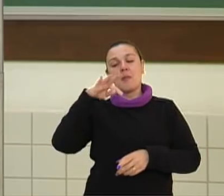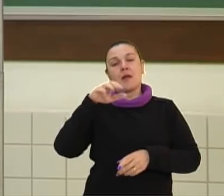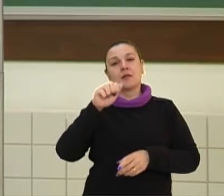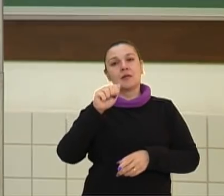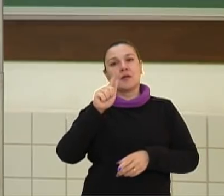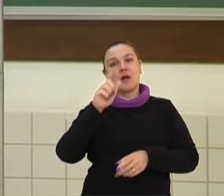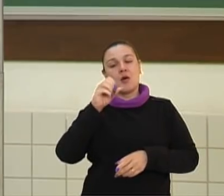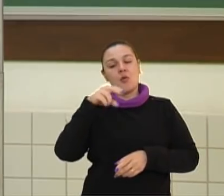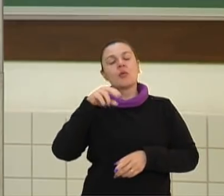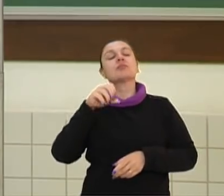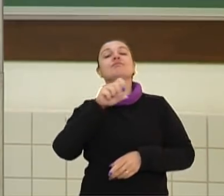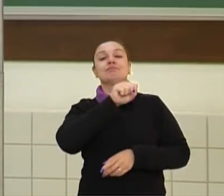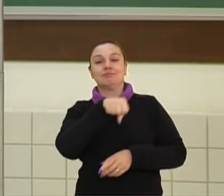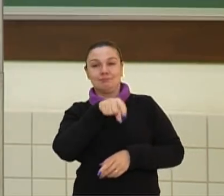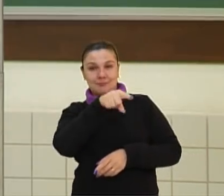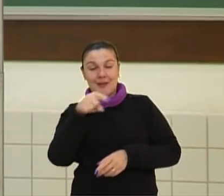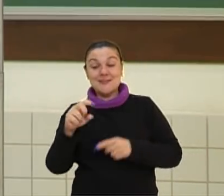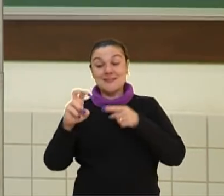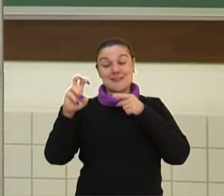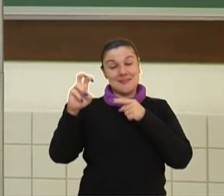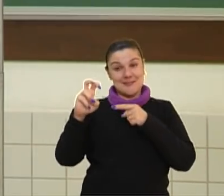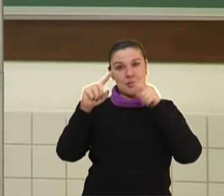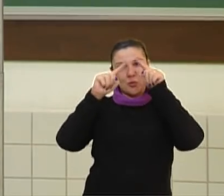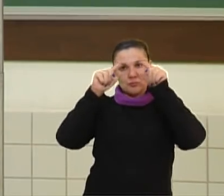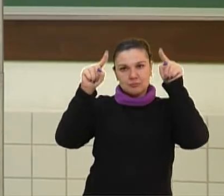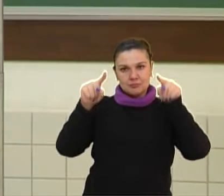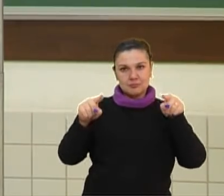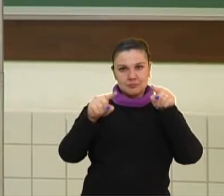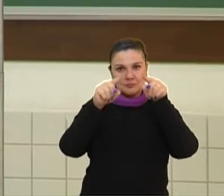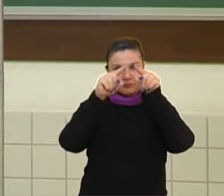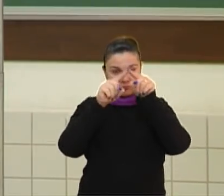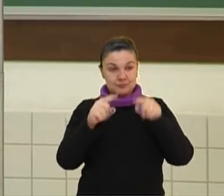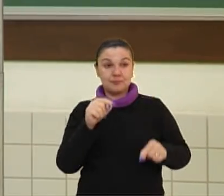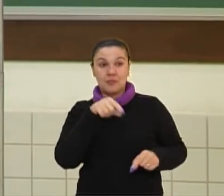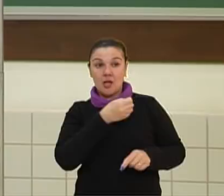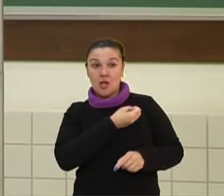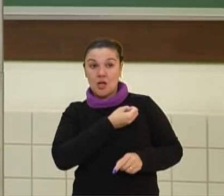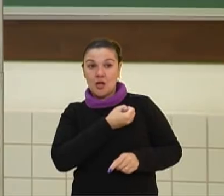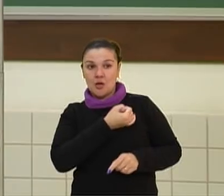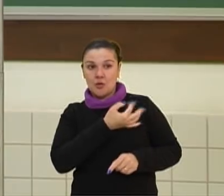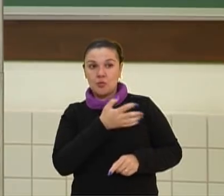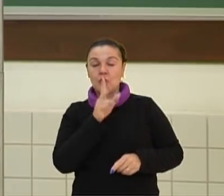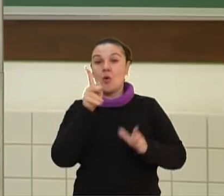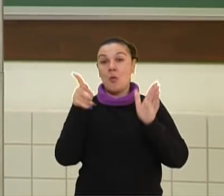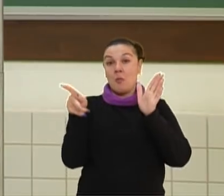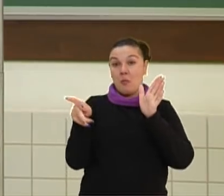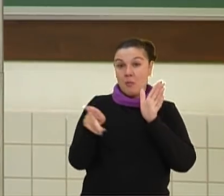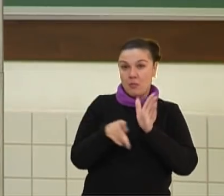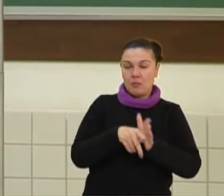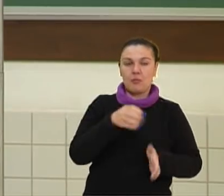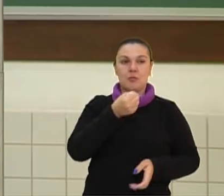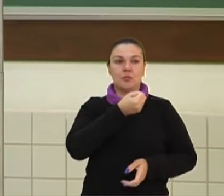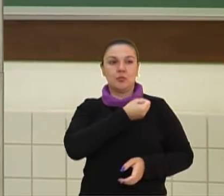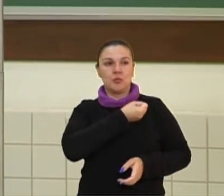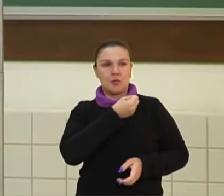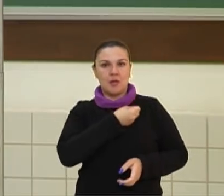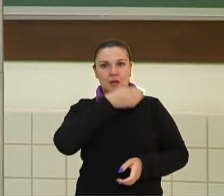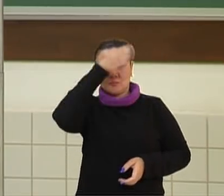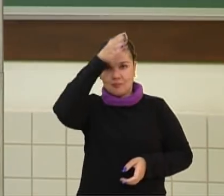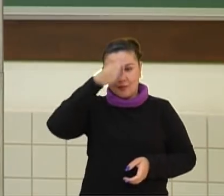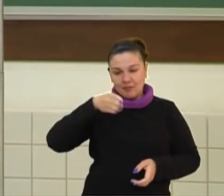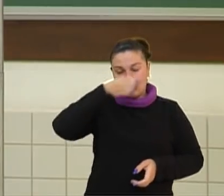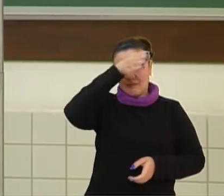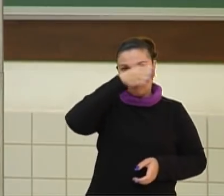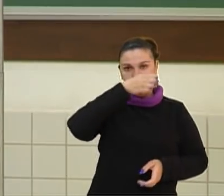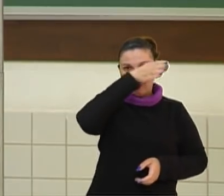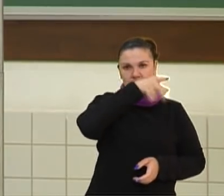Isso, 5 lados, né? É um polígono cujo número de diagonais é o mesmo que o número de